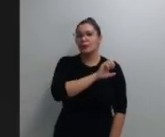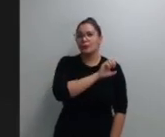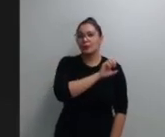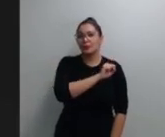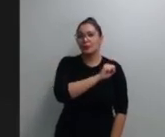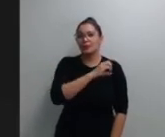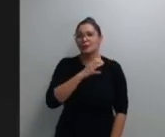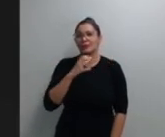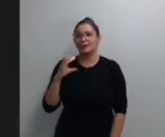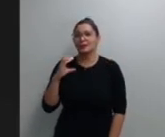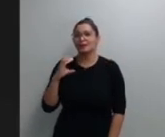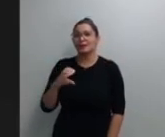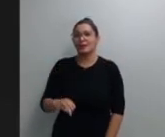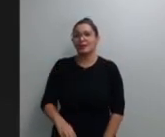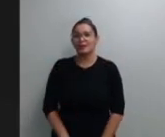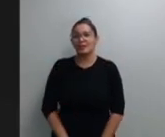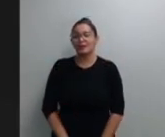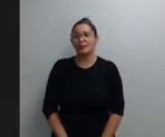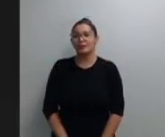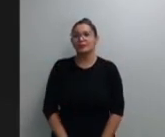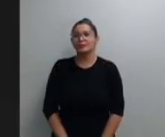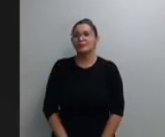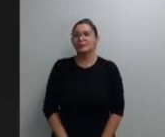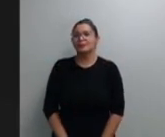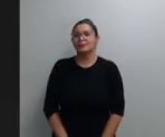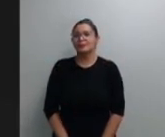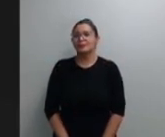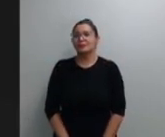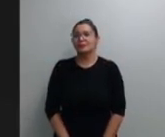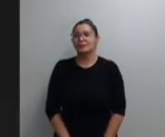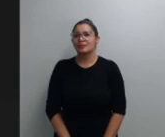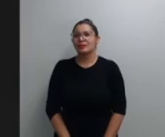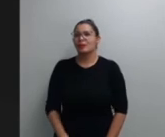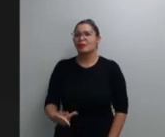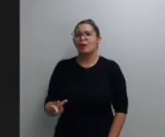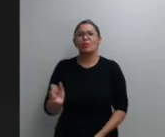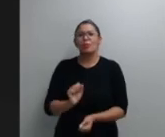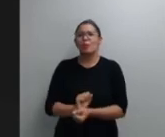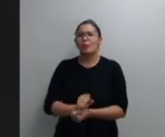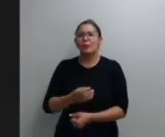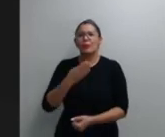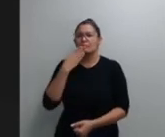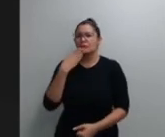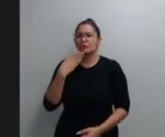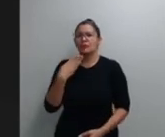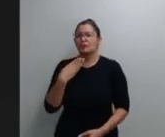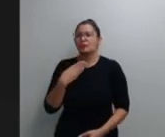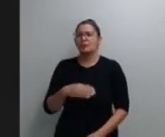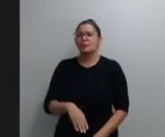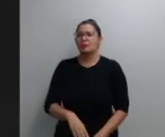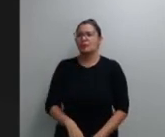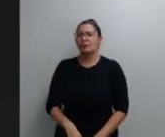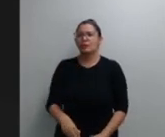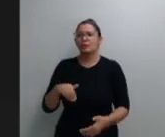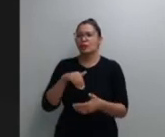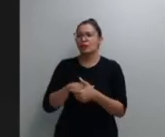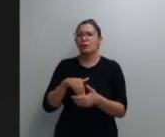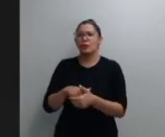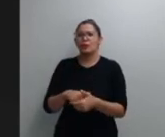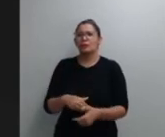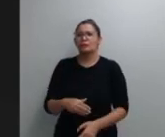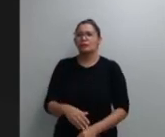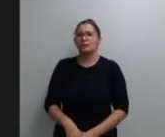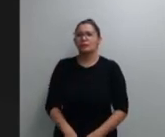ministra Regina que é a relatora na verdade esse voto vista nem precisaria ser pedido se até diga isso no voto se eu tivesse prestado atenção